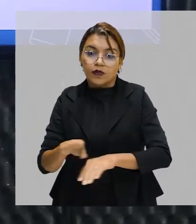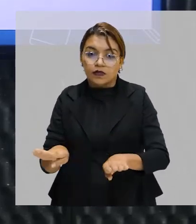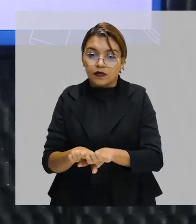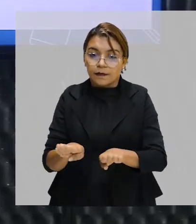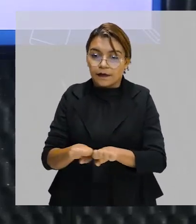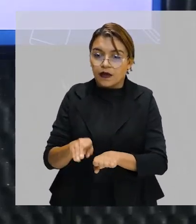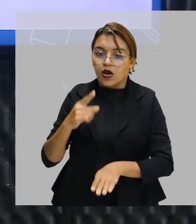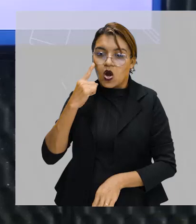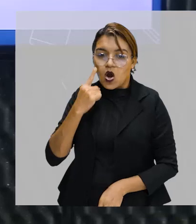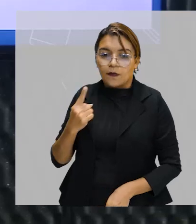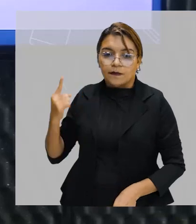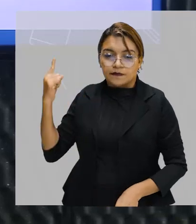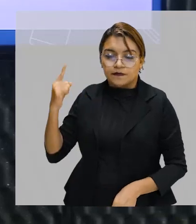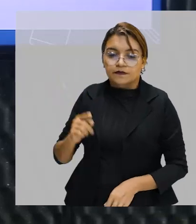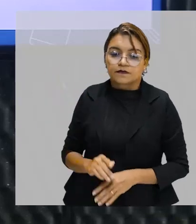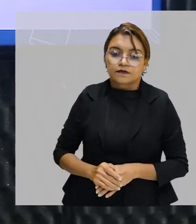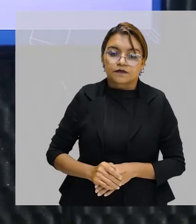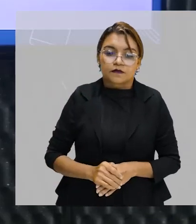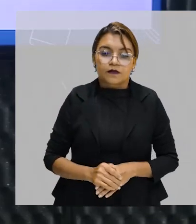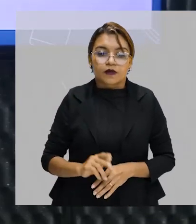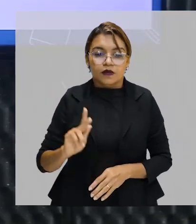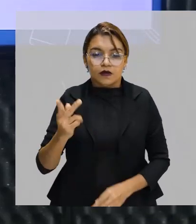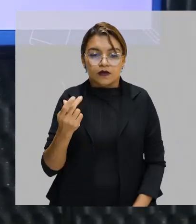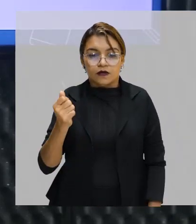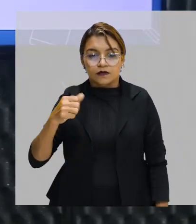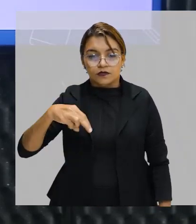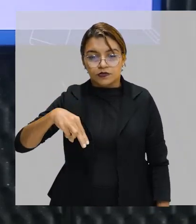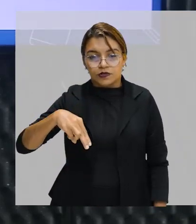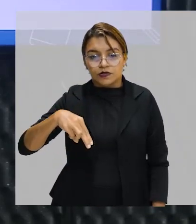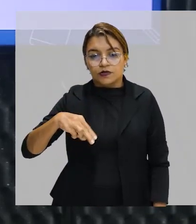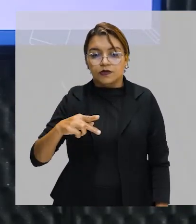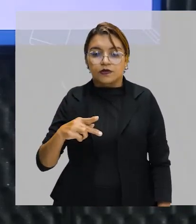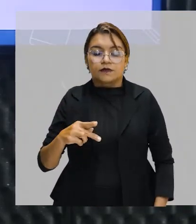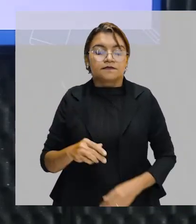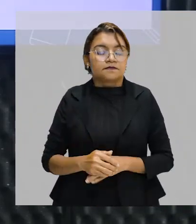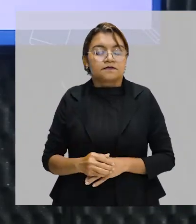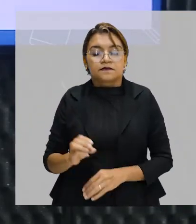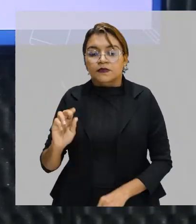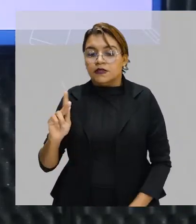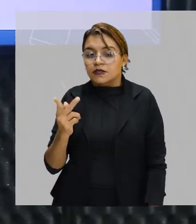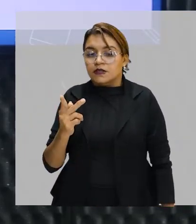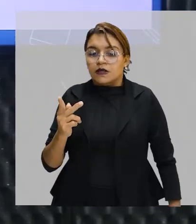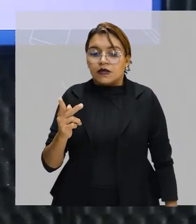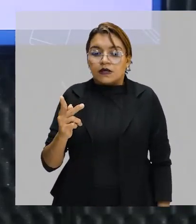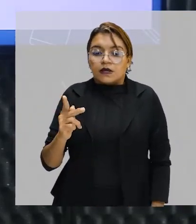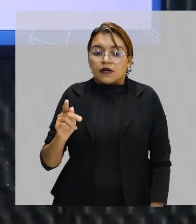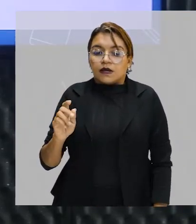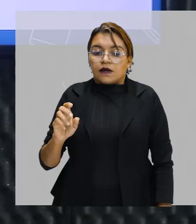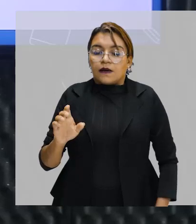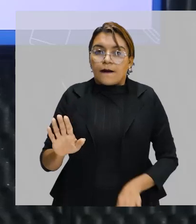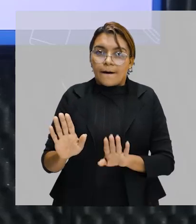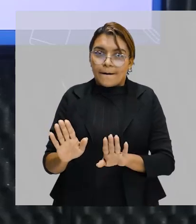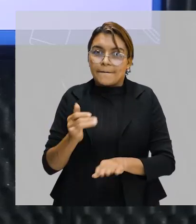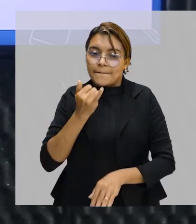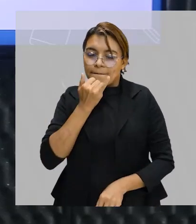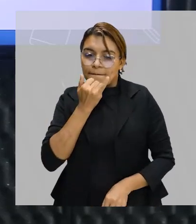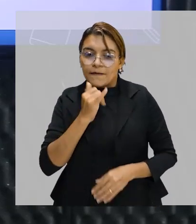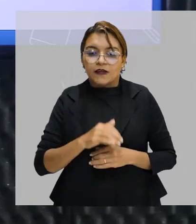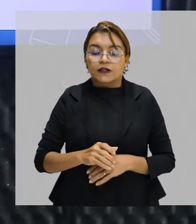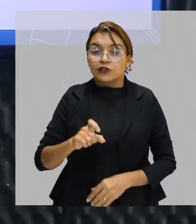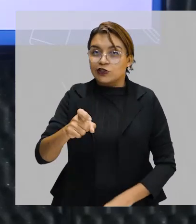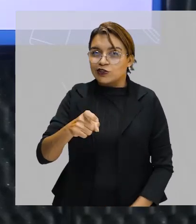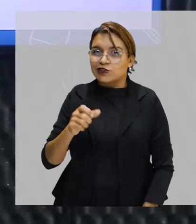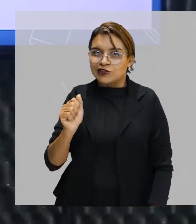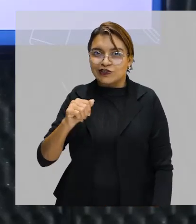lanolina. Shampoos contêm o alginado de sódio, aqui está a fórmula, que age como um